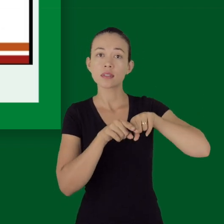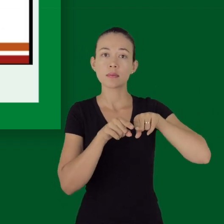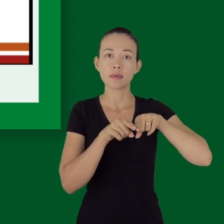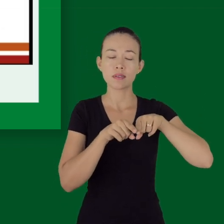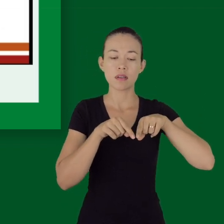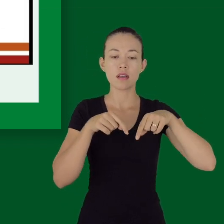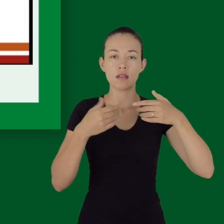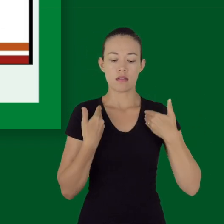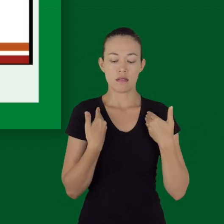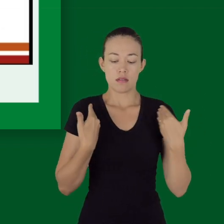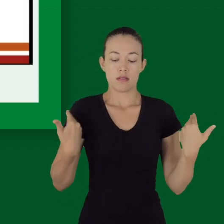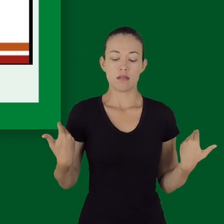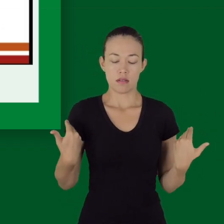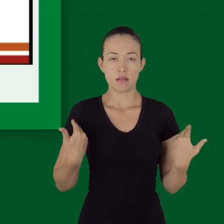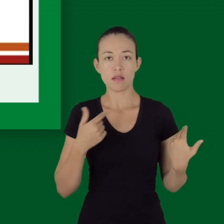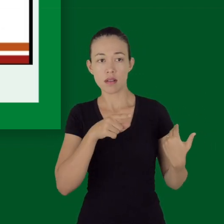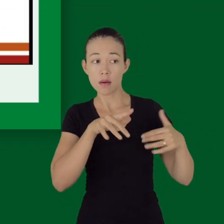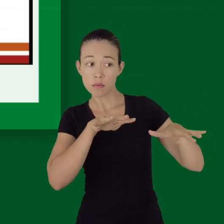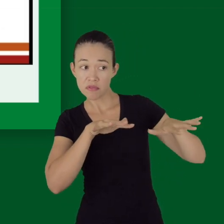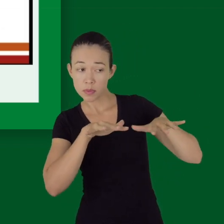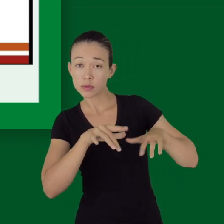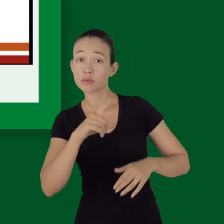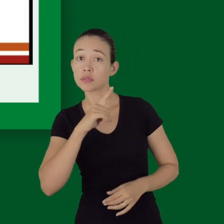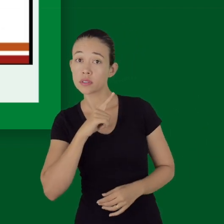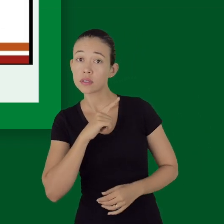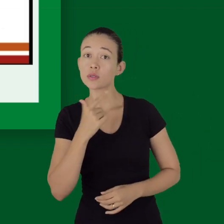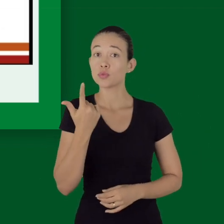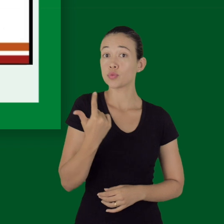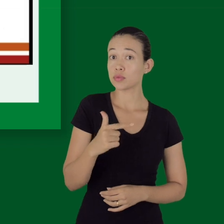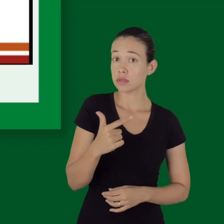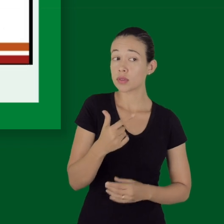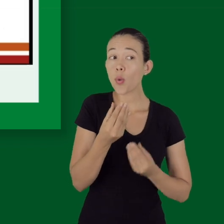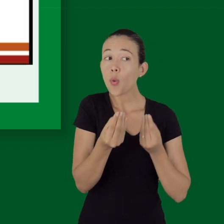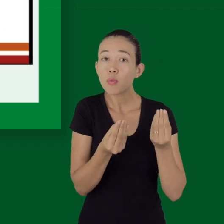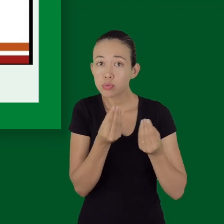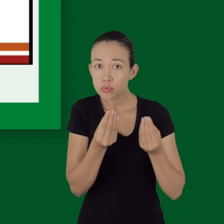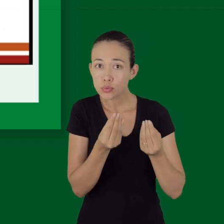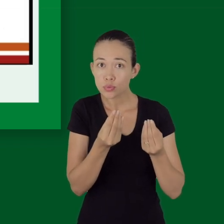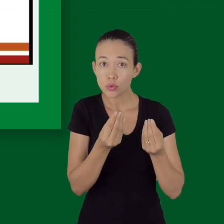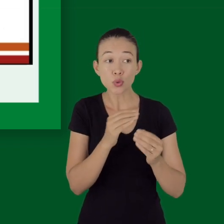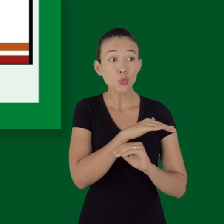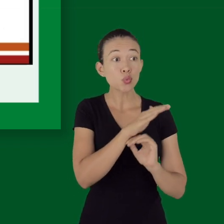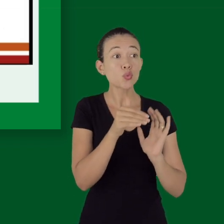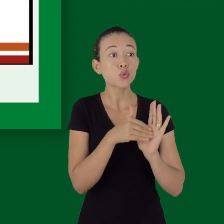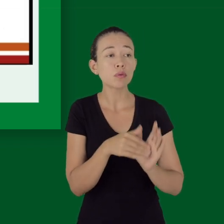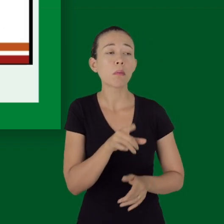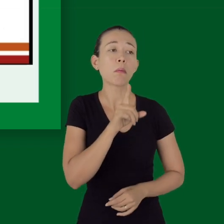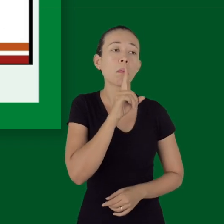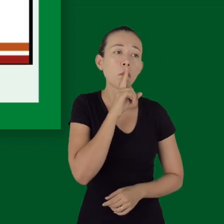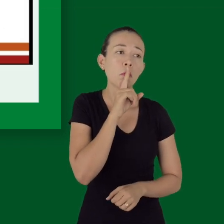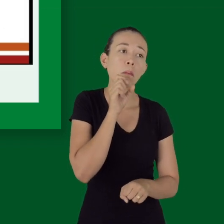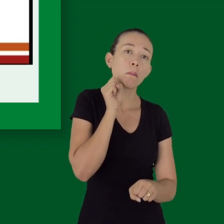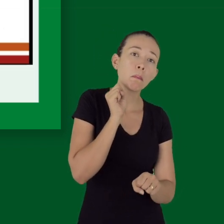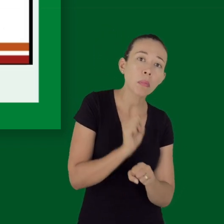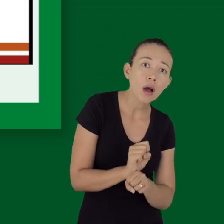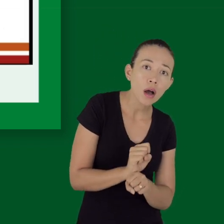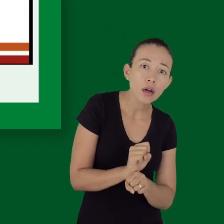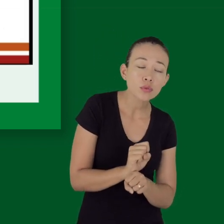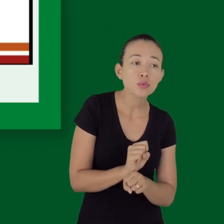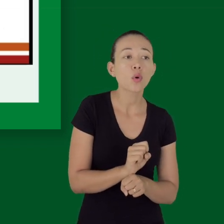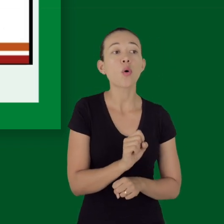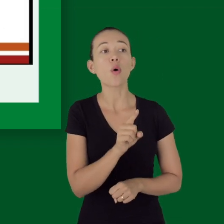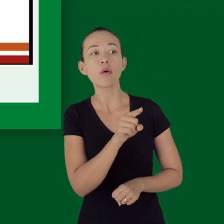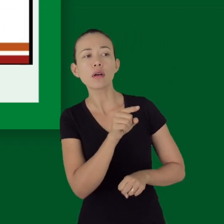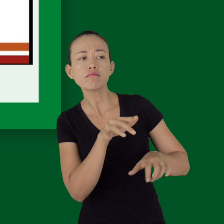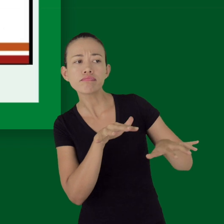apenas os membros superiores e inferiores, de forma parcial ou de forma geral. Ou seja, é a hora